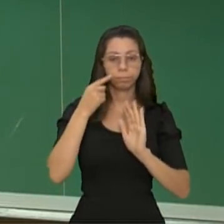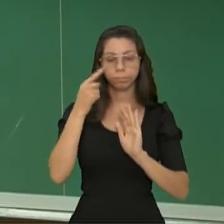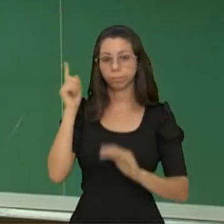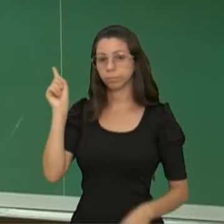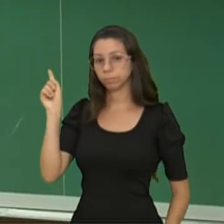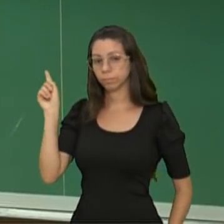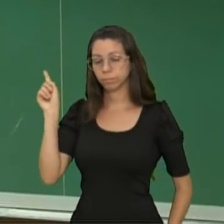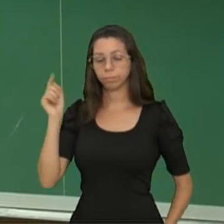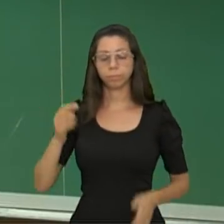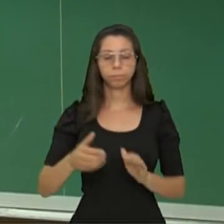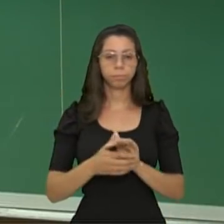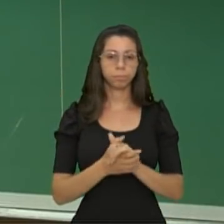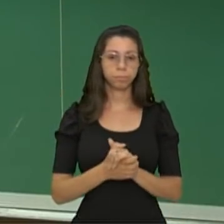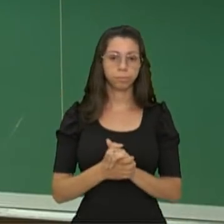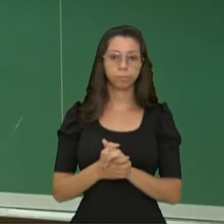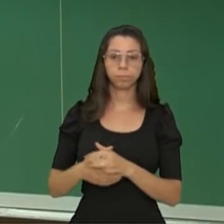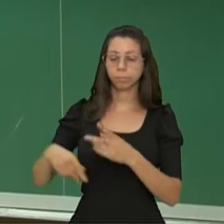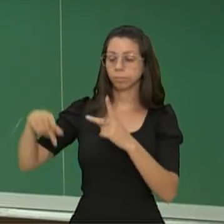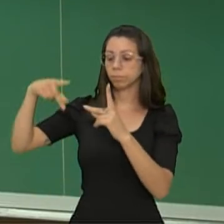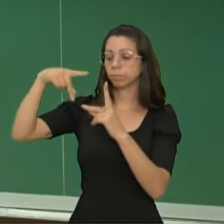A área do quadrado